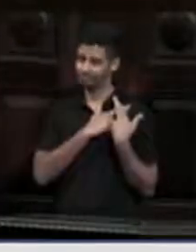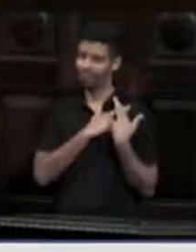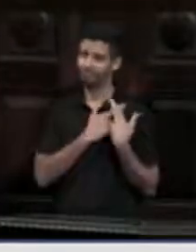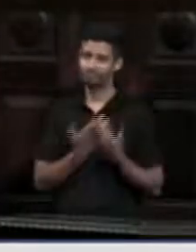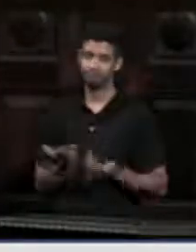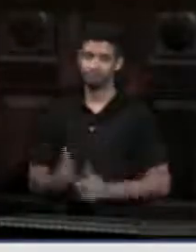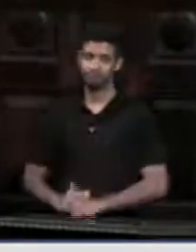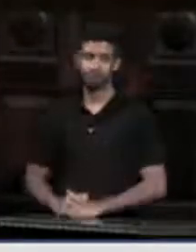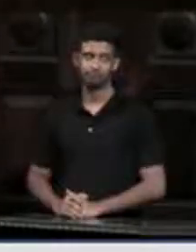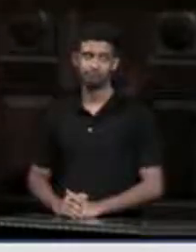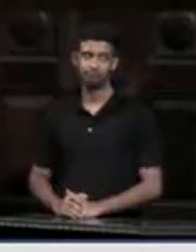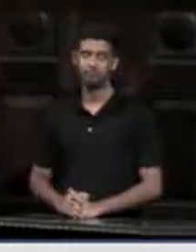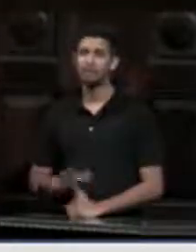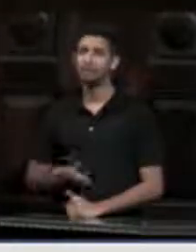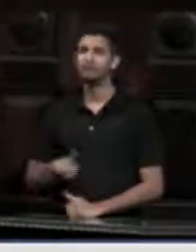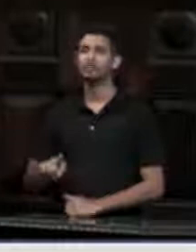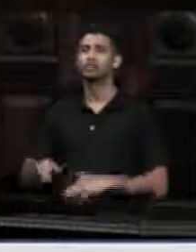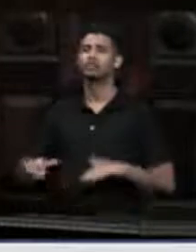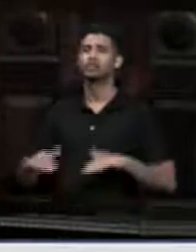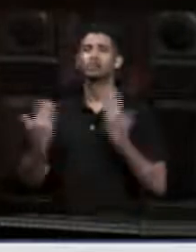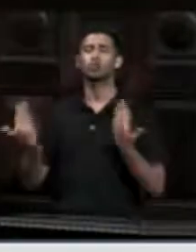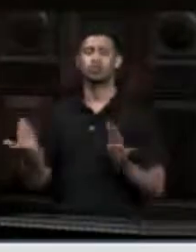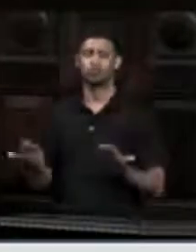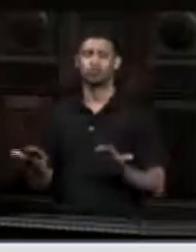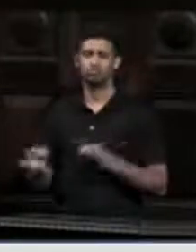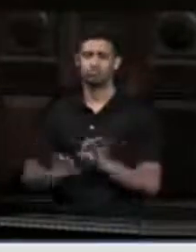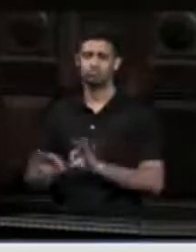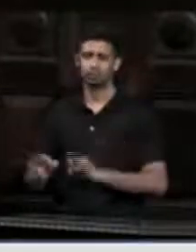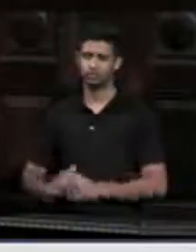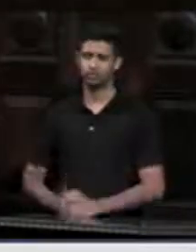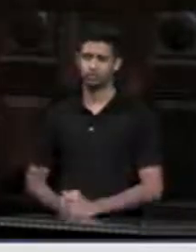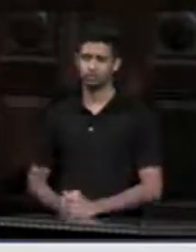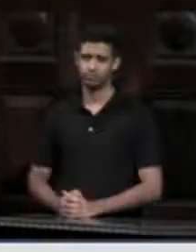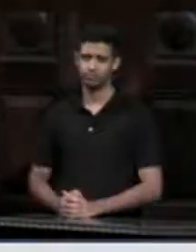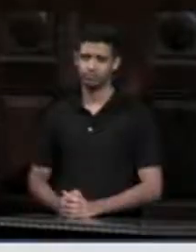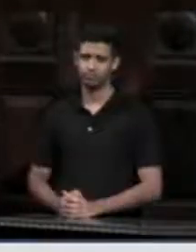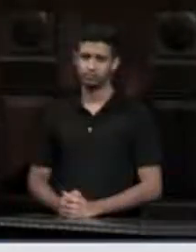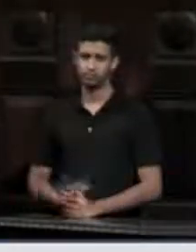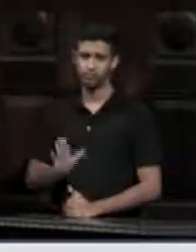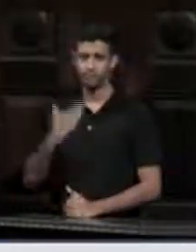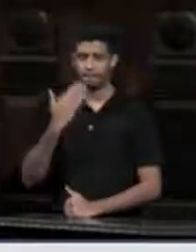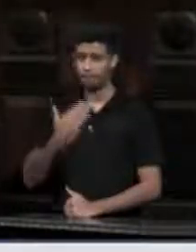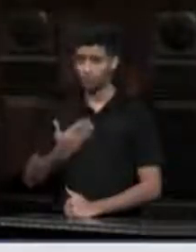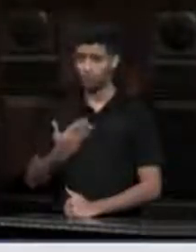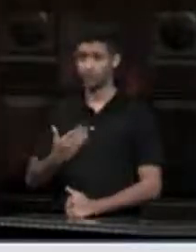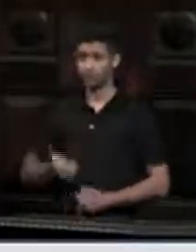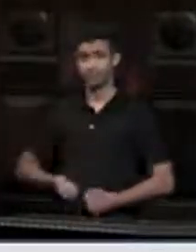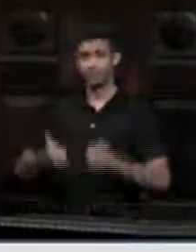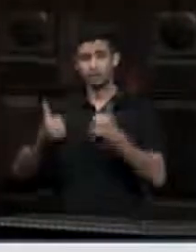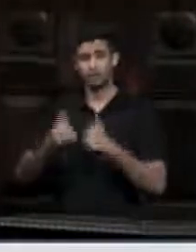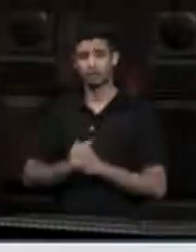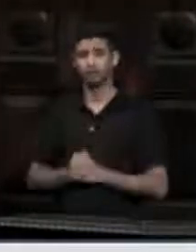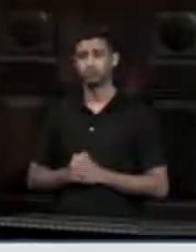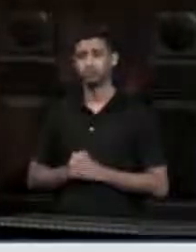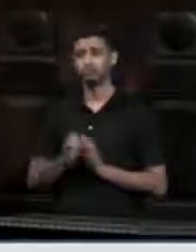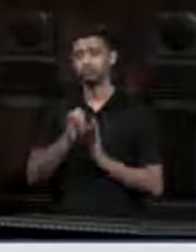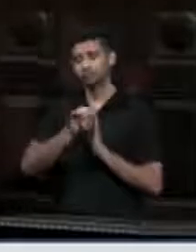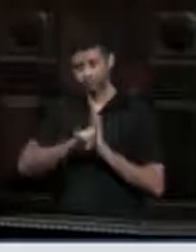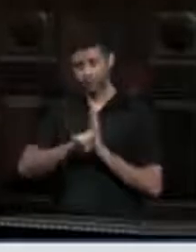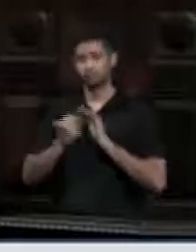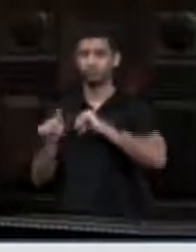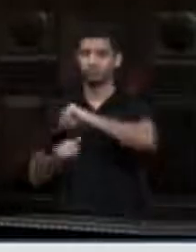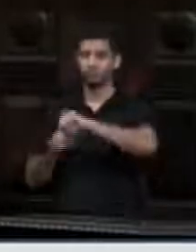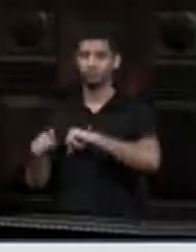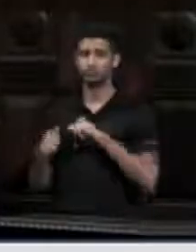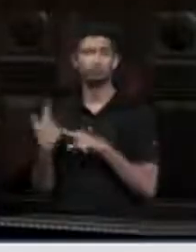não concordando com o corpo do projeto, mas procurando conhecer melhor, emendando, alterando, porque